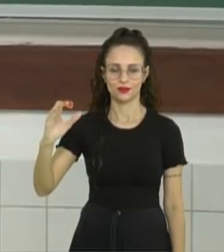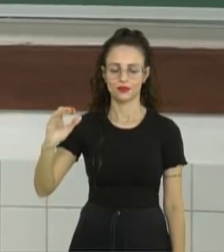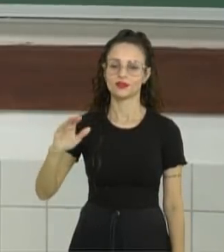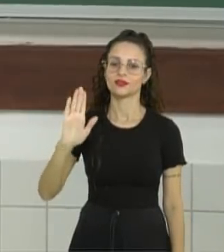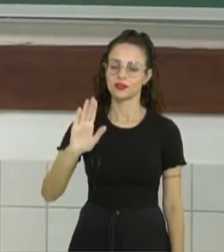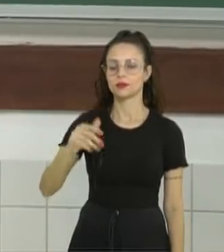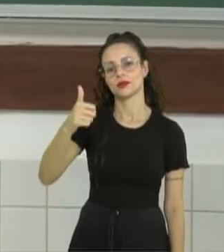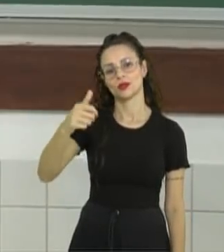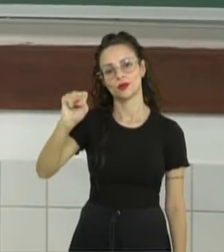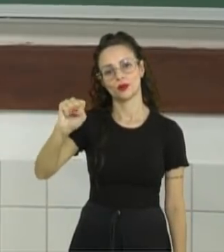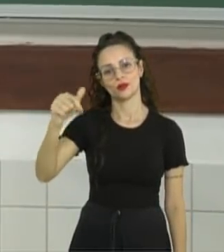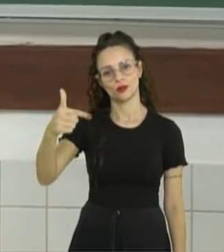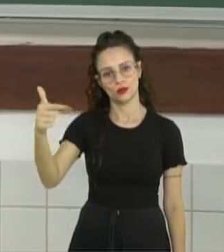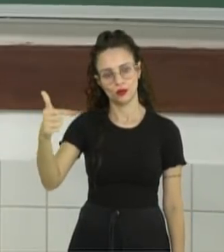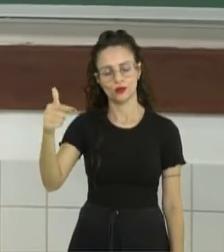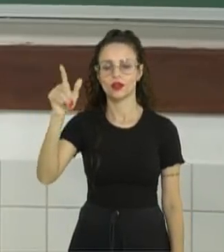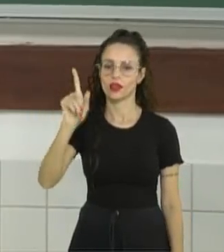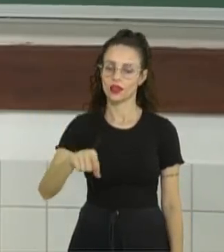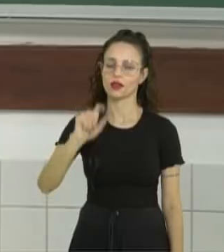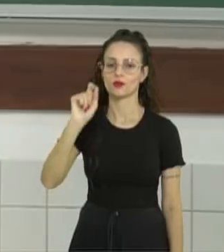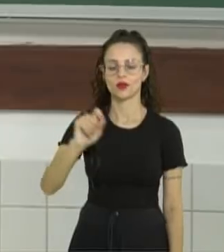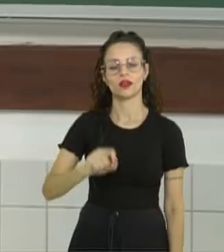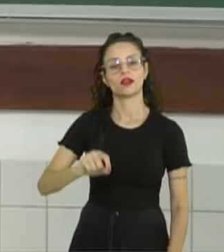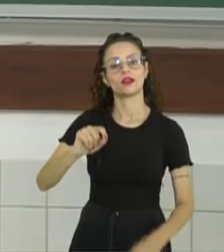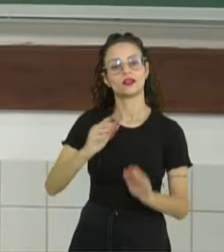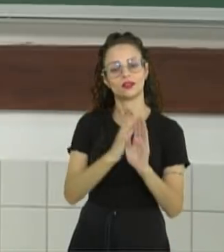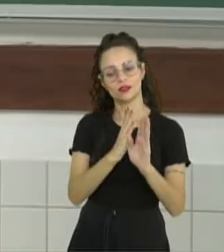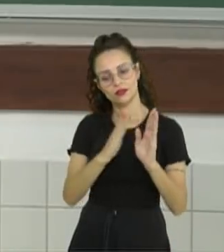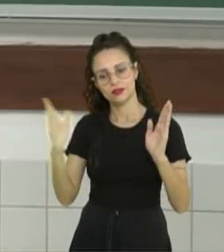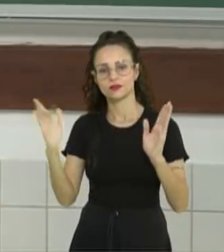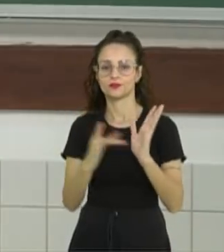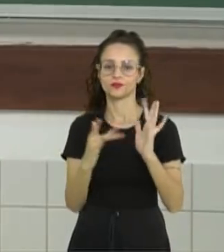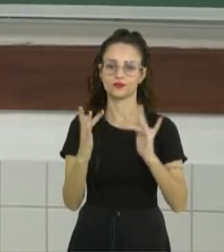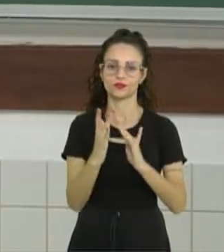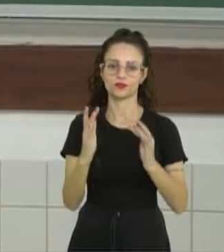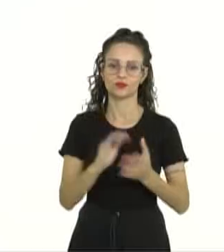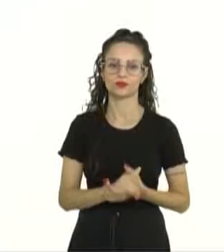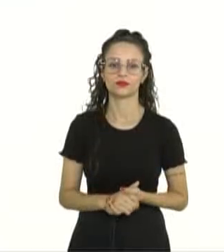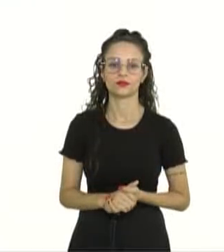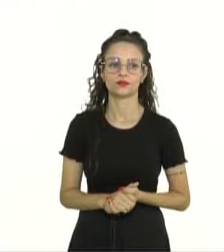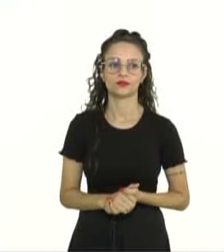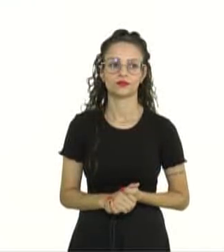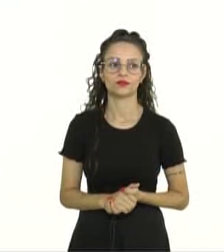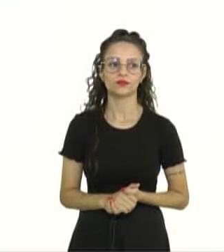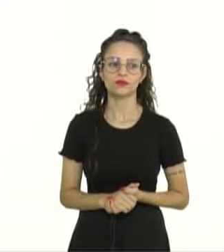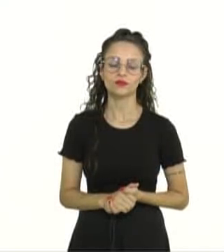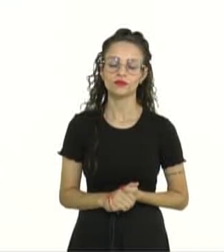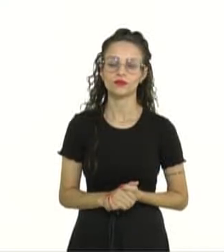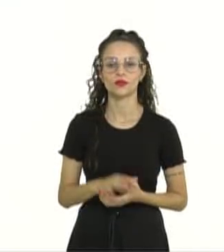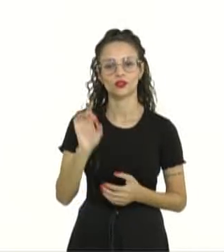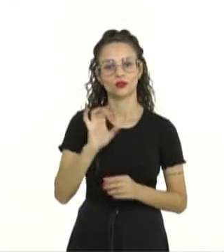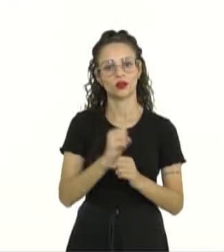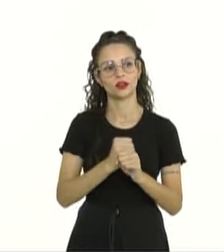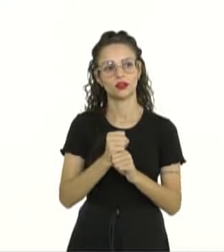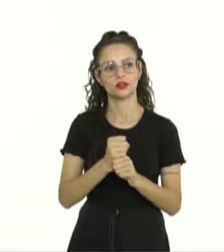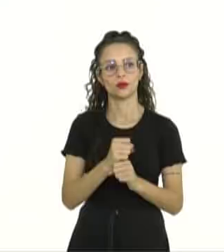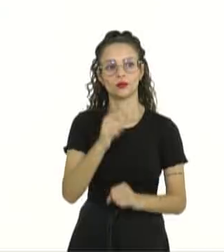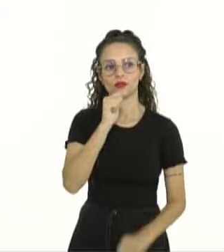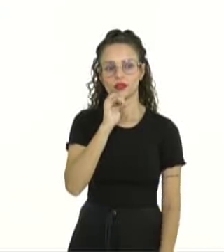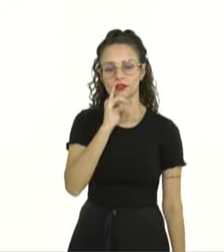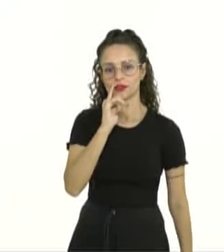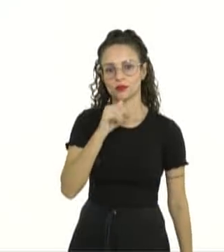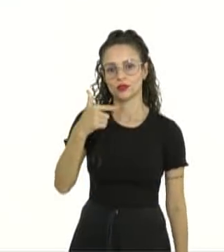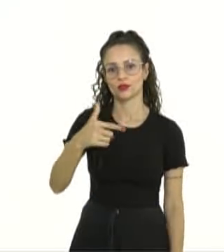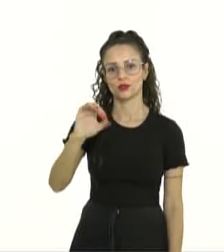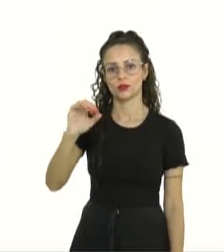colocou 1822 é automático, depois de Cristo. Ok? Coloca-se apenas o ano. Por exemplo, o ano 2002, a